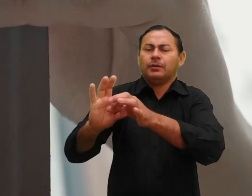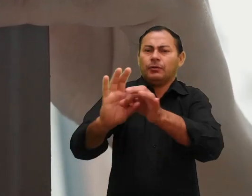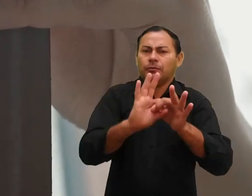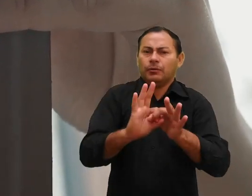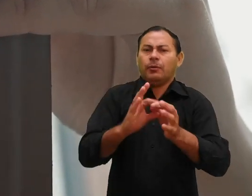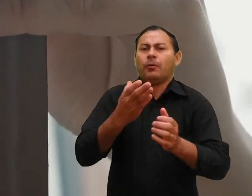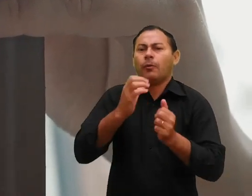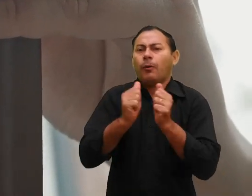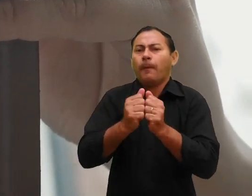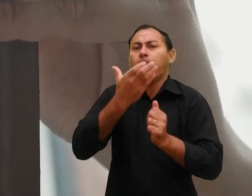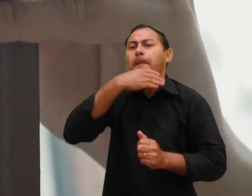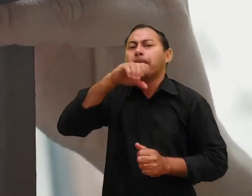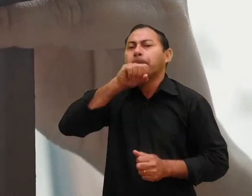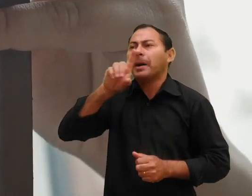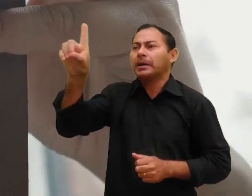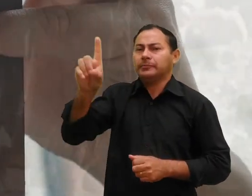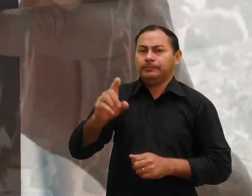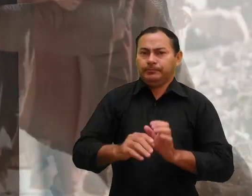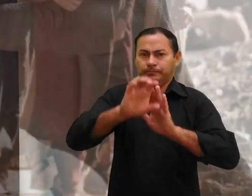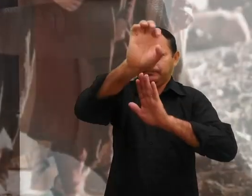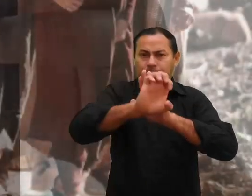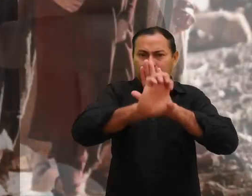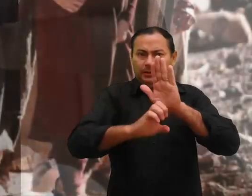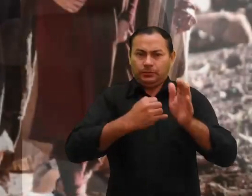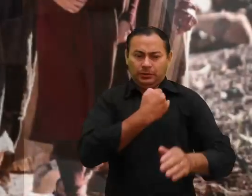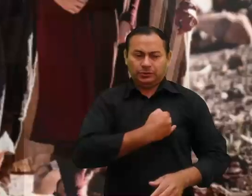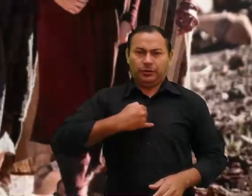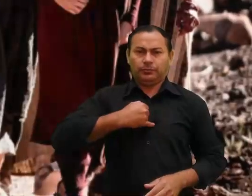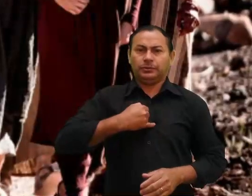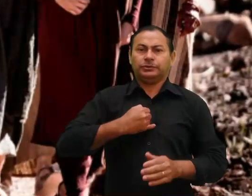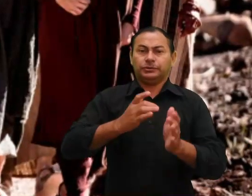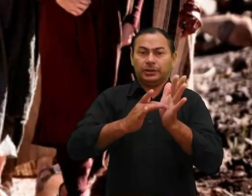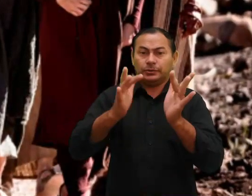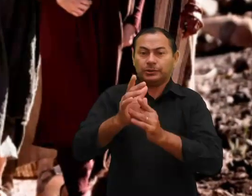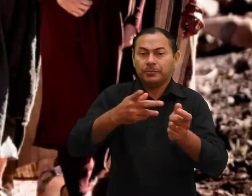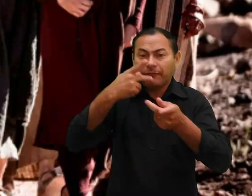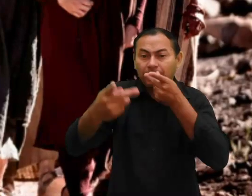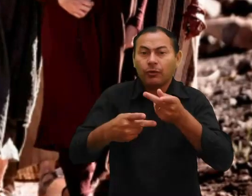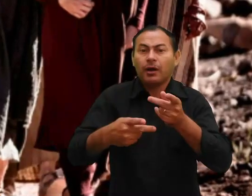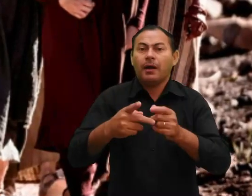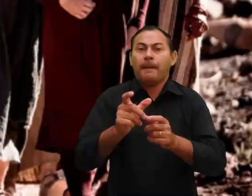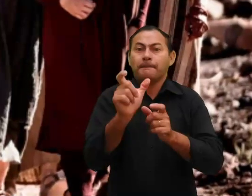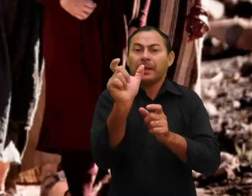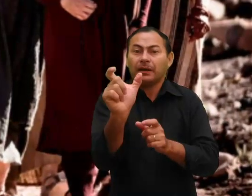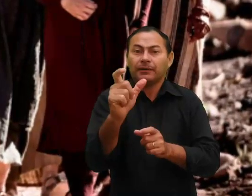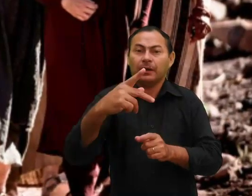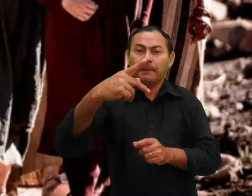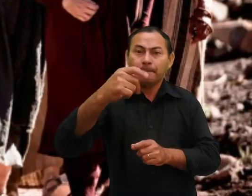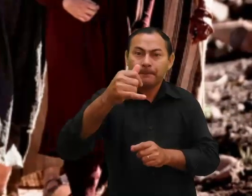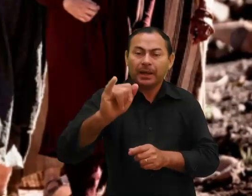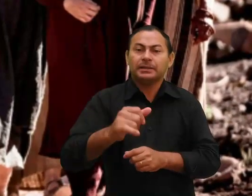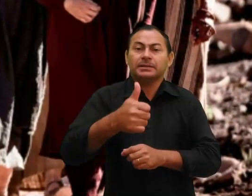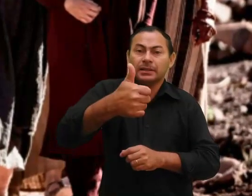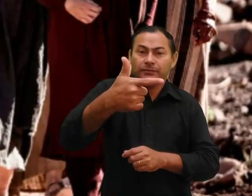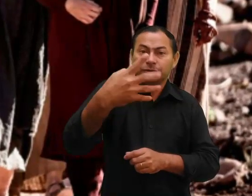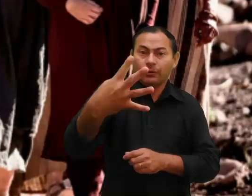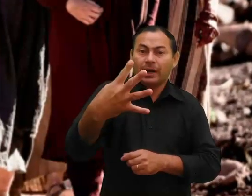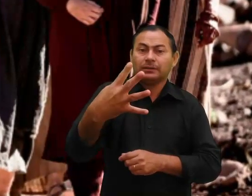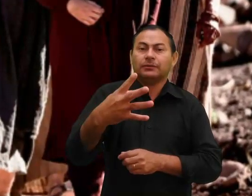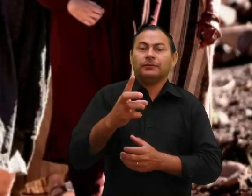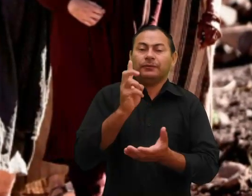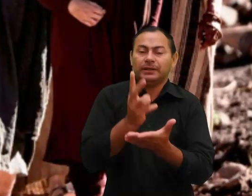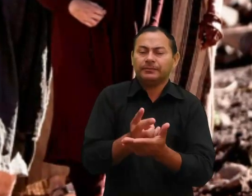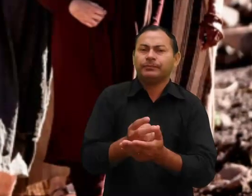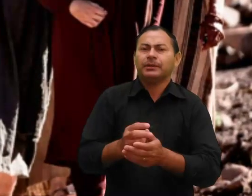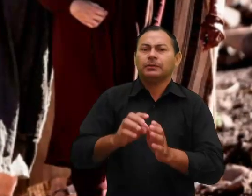em comunhão com o Pai. No Evangelho de João, ele mencionou a palavra Pai 124 vezes e só